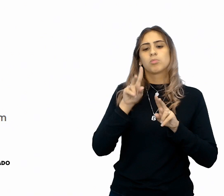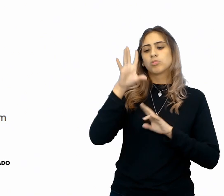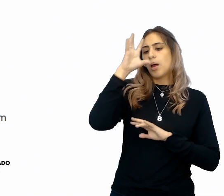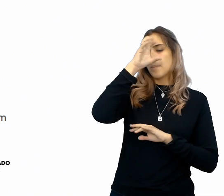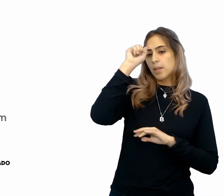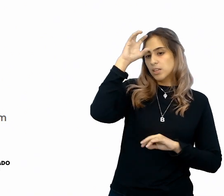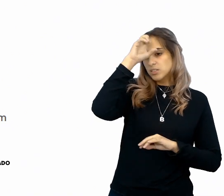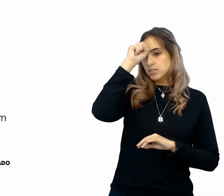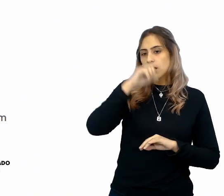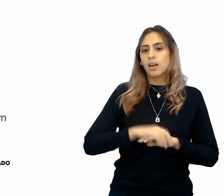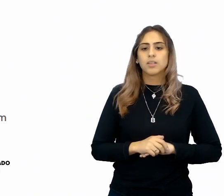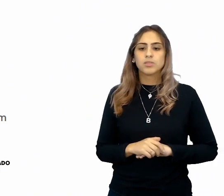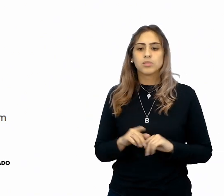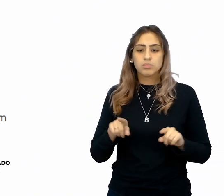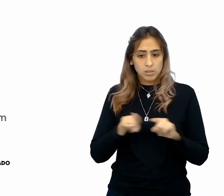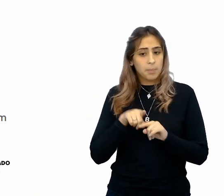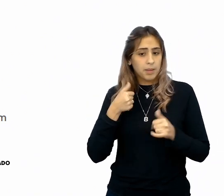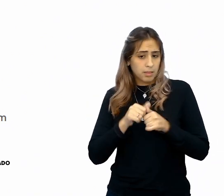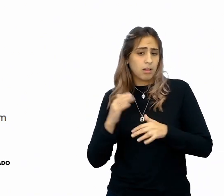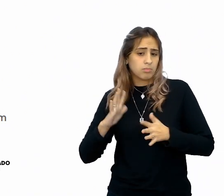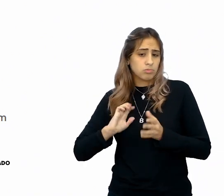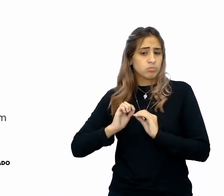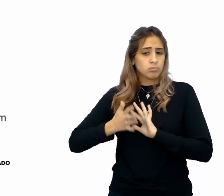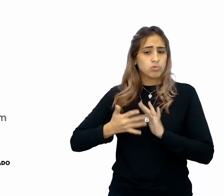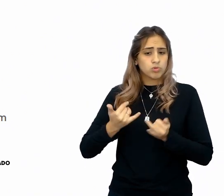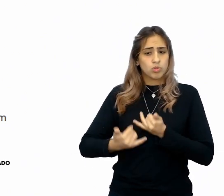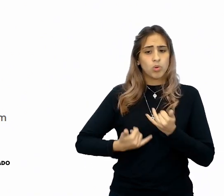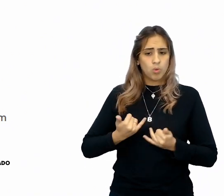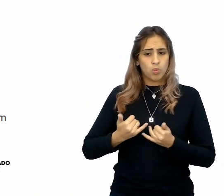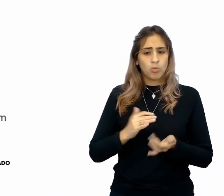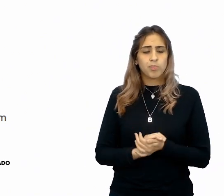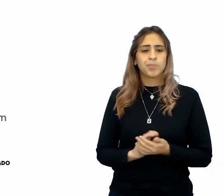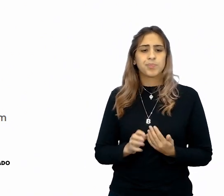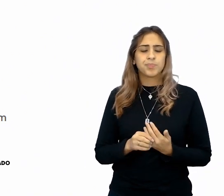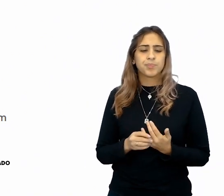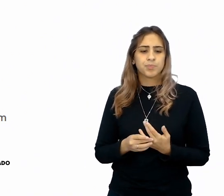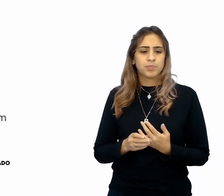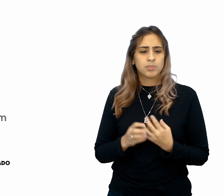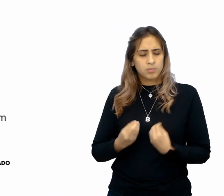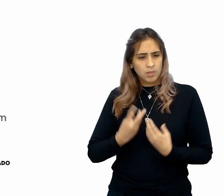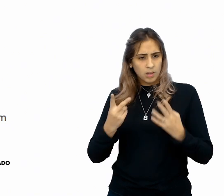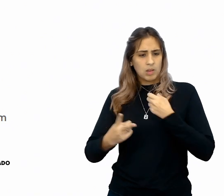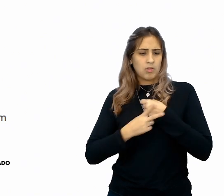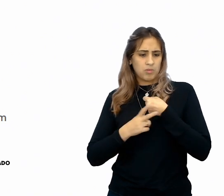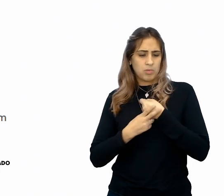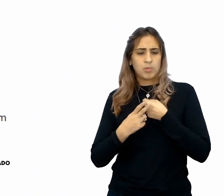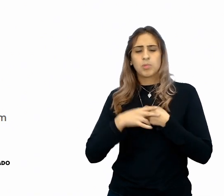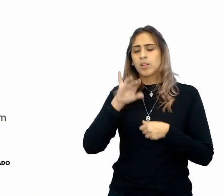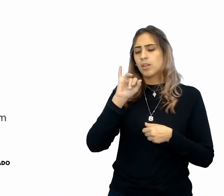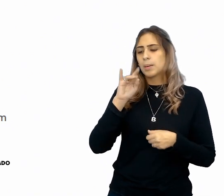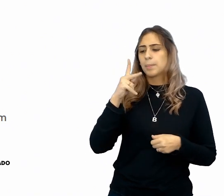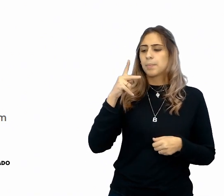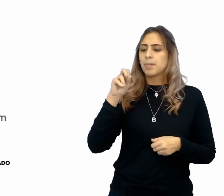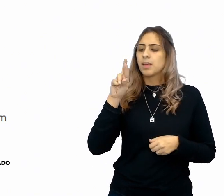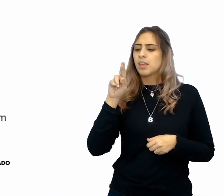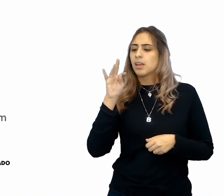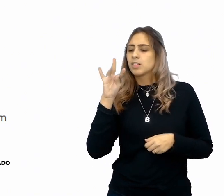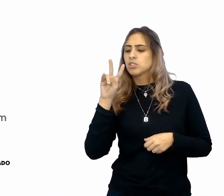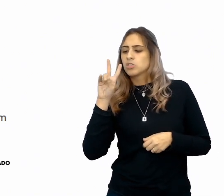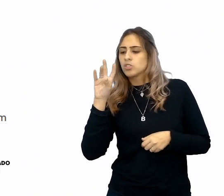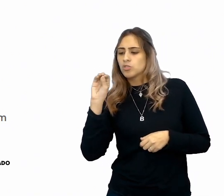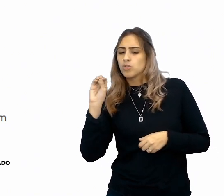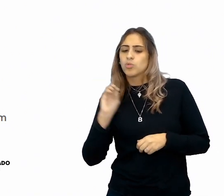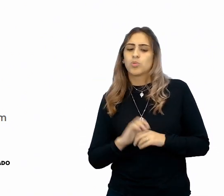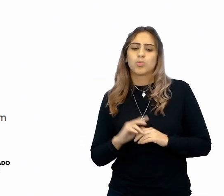aprendizagem que estão em jogo, tudo bem? Empreguei os verbos no modo imperativo, ou no